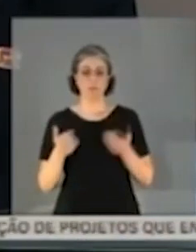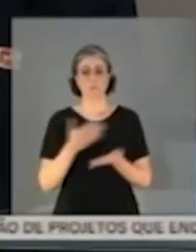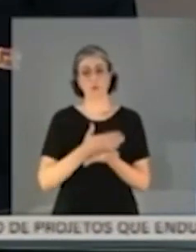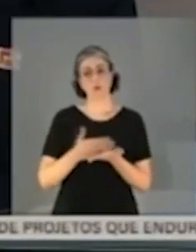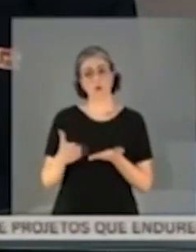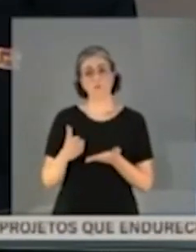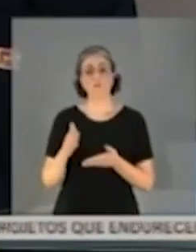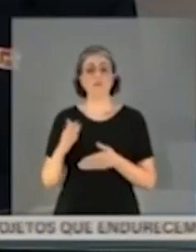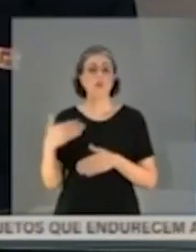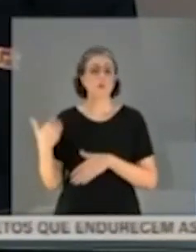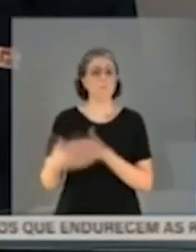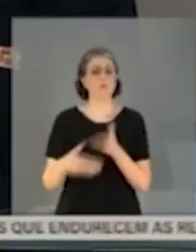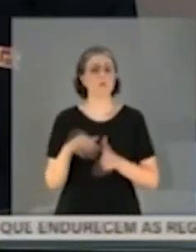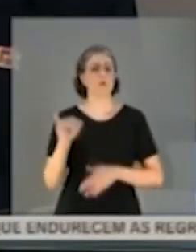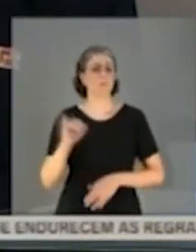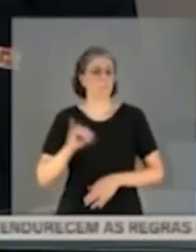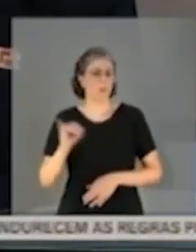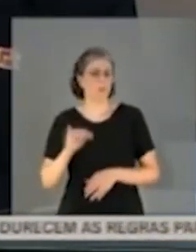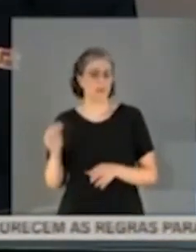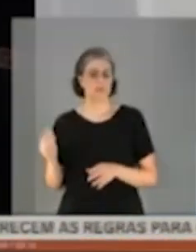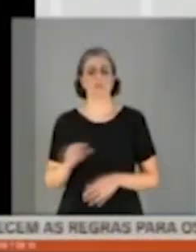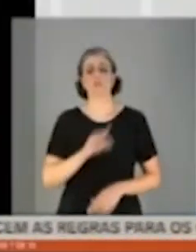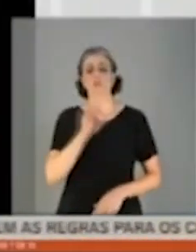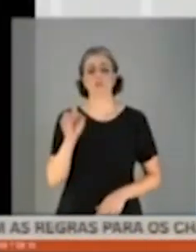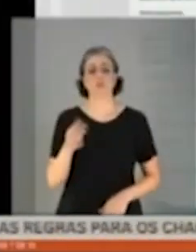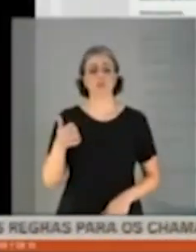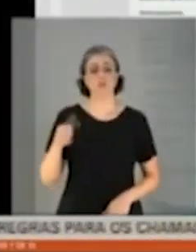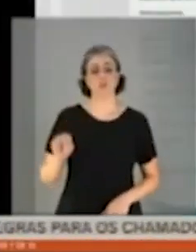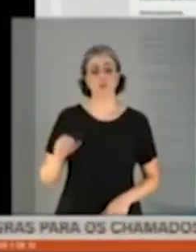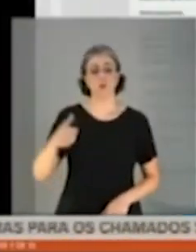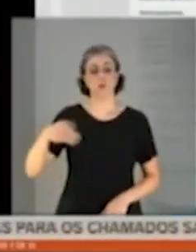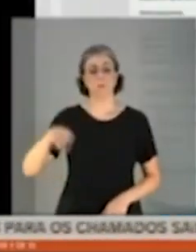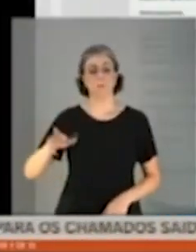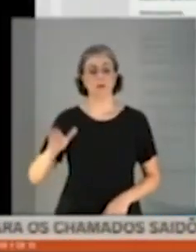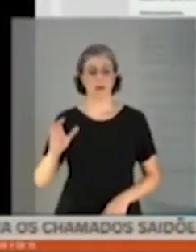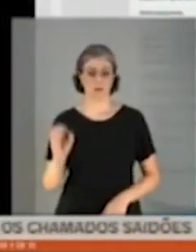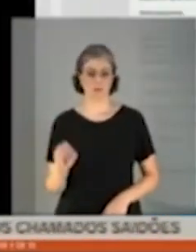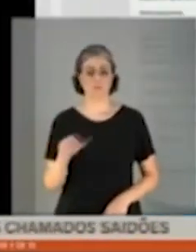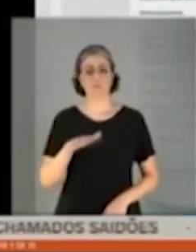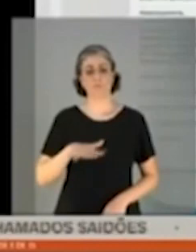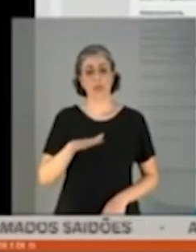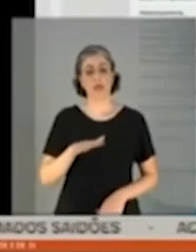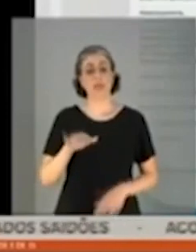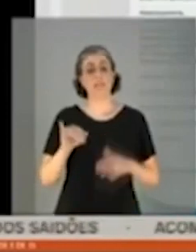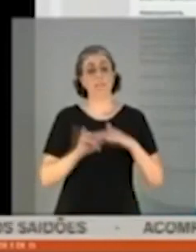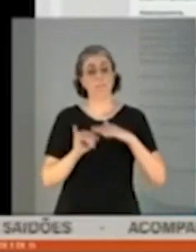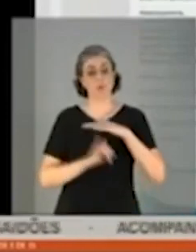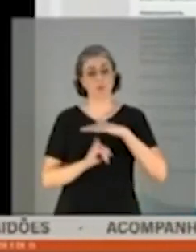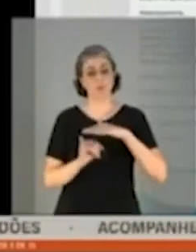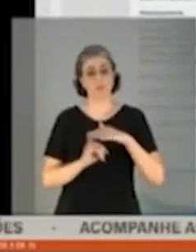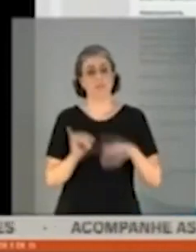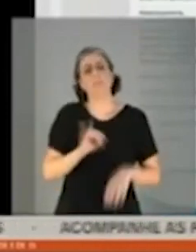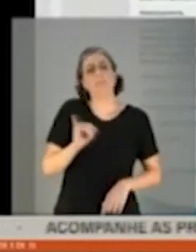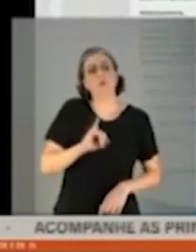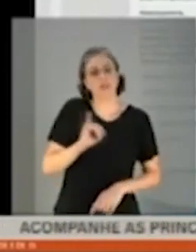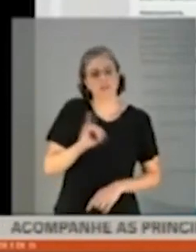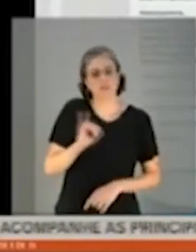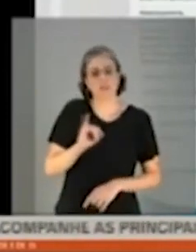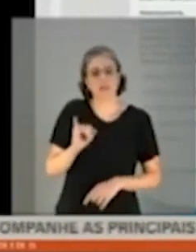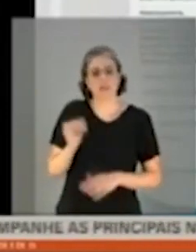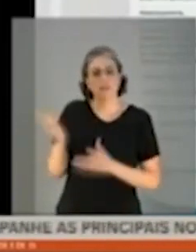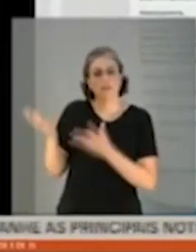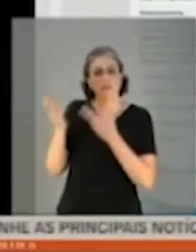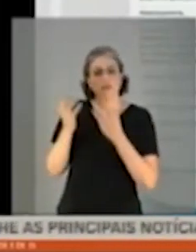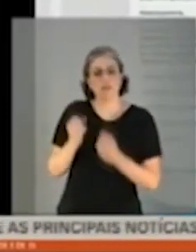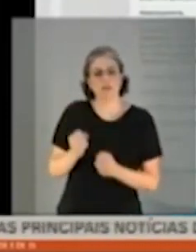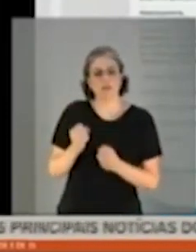processo de importação. No dia 18 de março, o setor de importação recebe um link no site